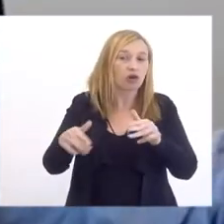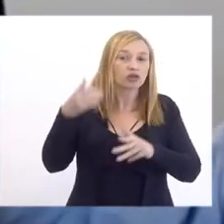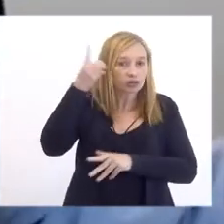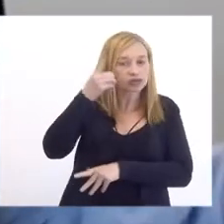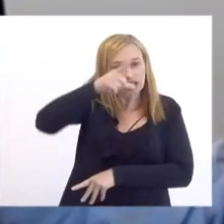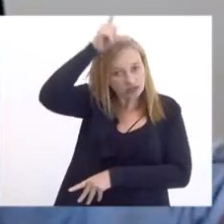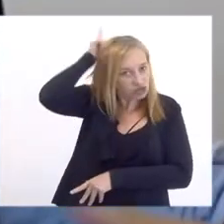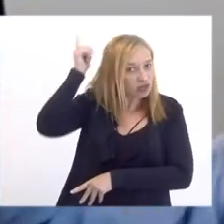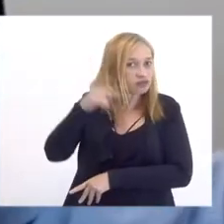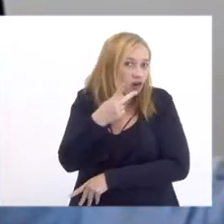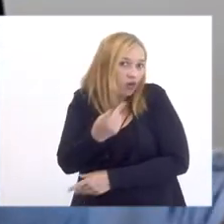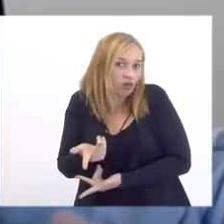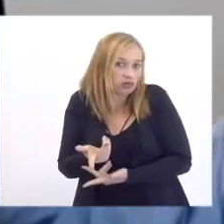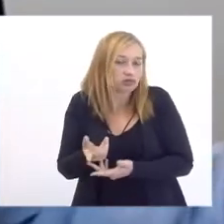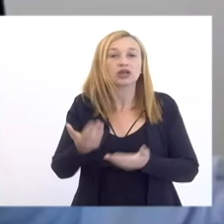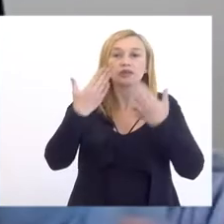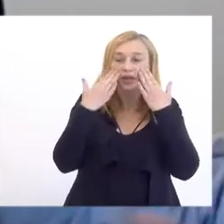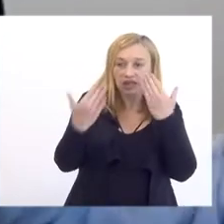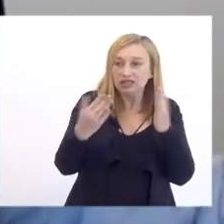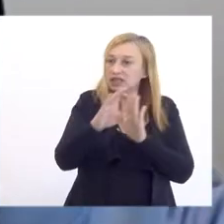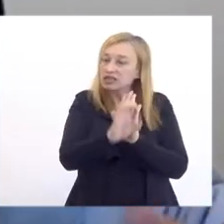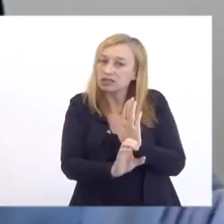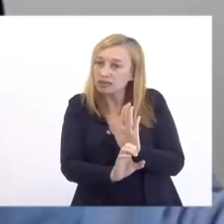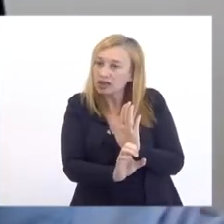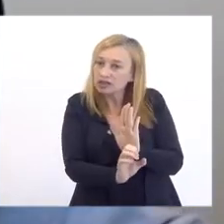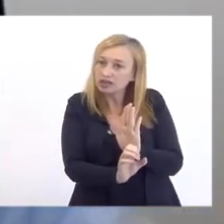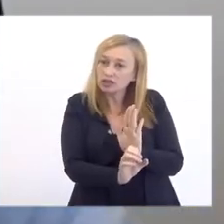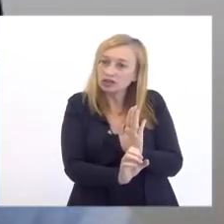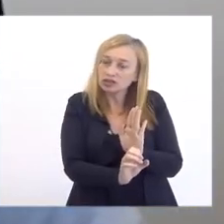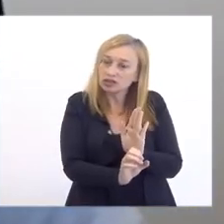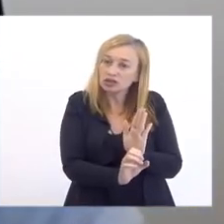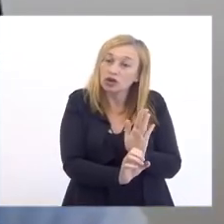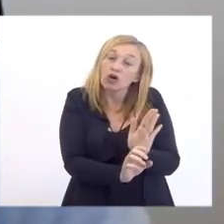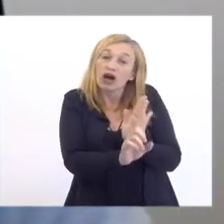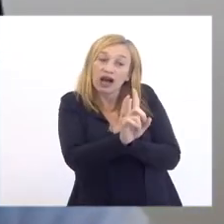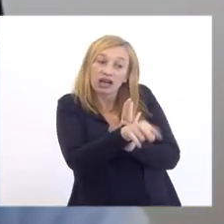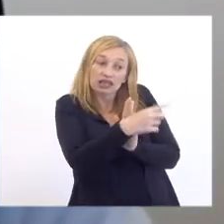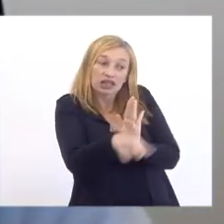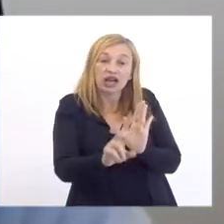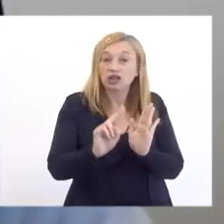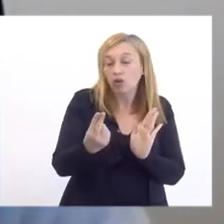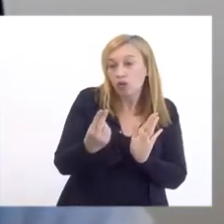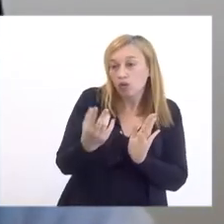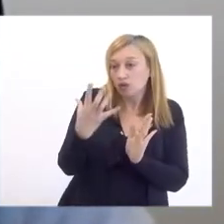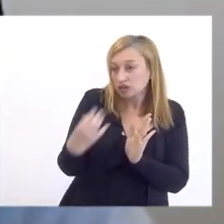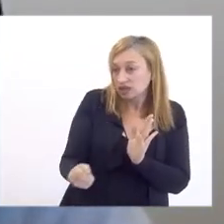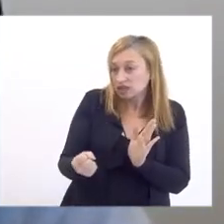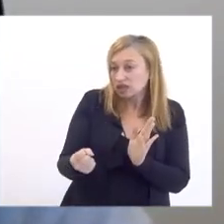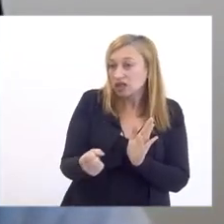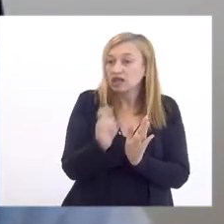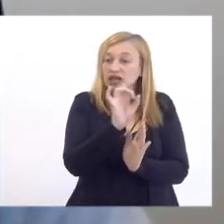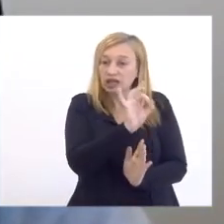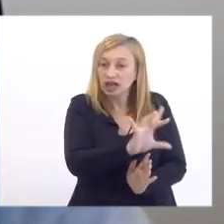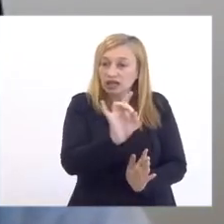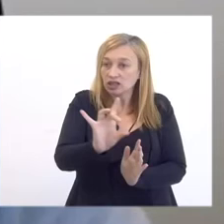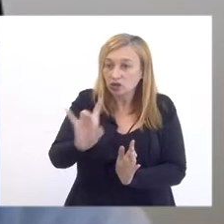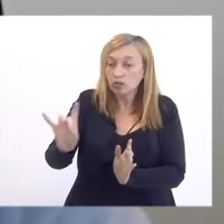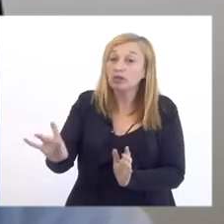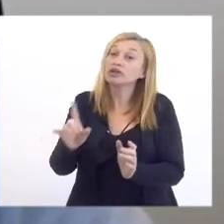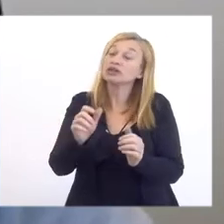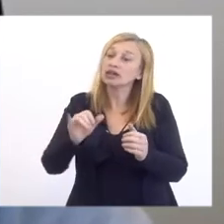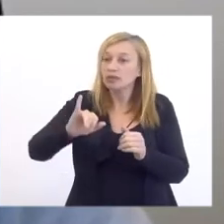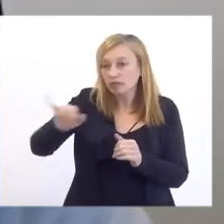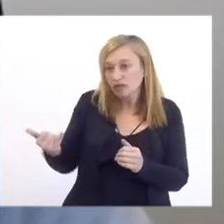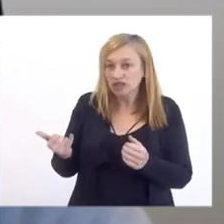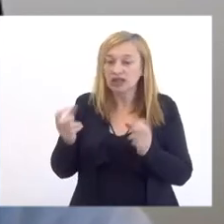destacam-se as emendas e elas vão sendo mantidas ou rejeitadas uma a uma. Entendeu? Mas a gente tinha que aproveitar essa situação